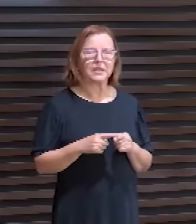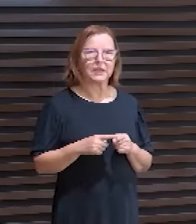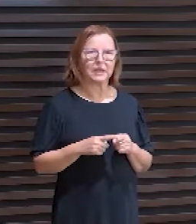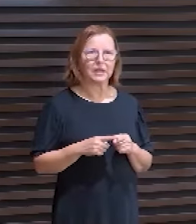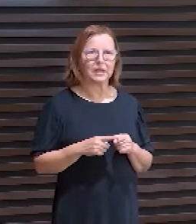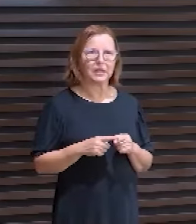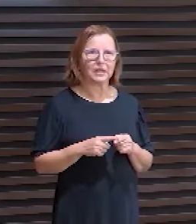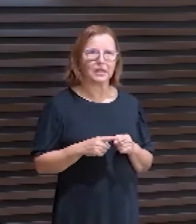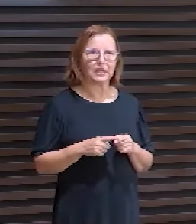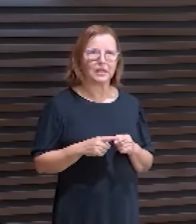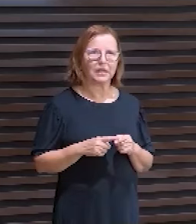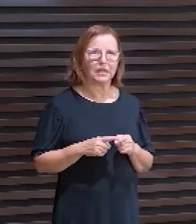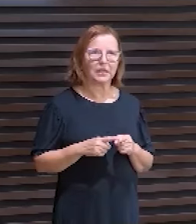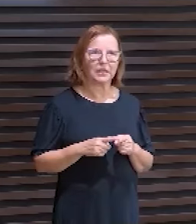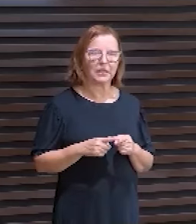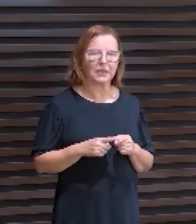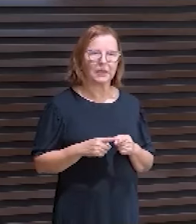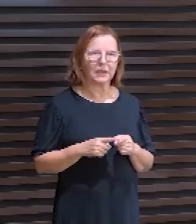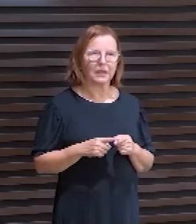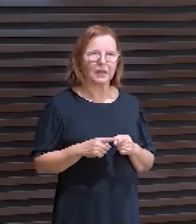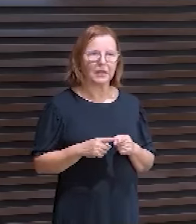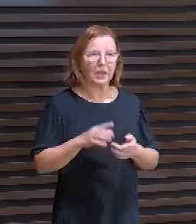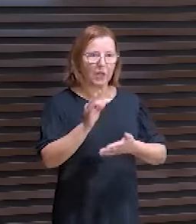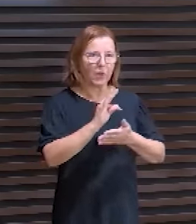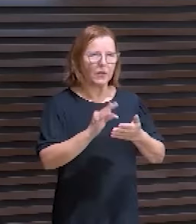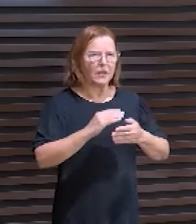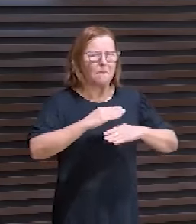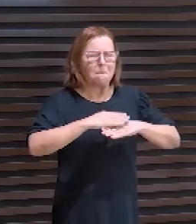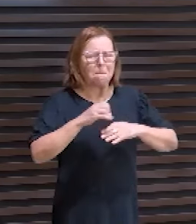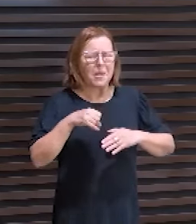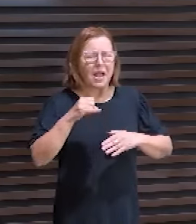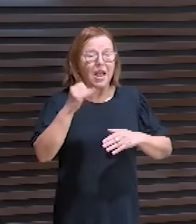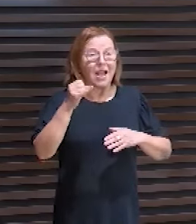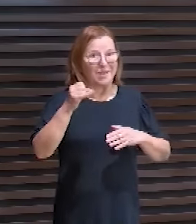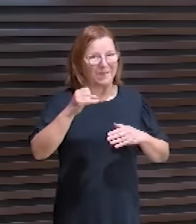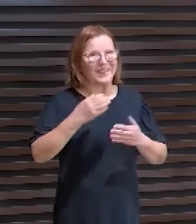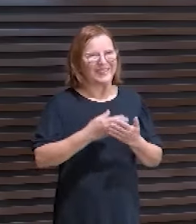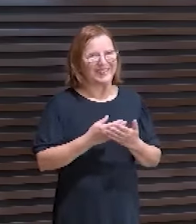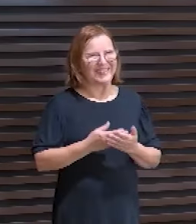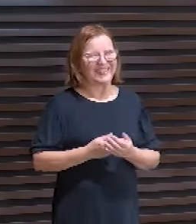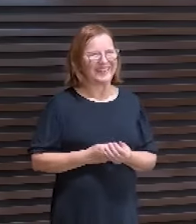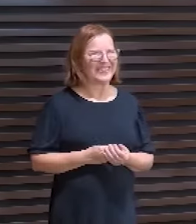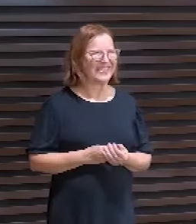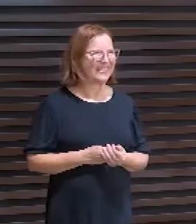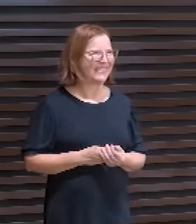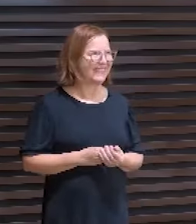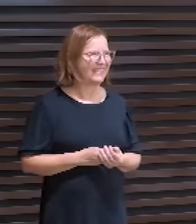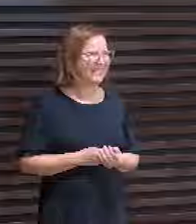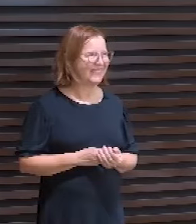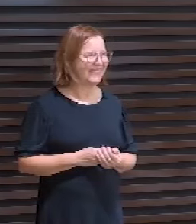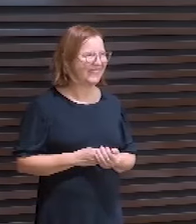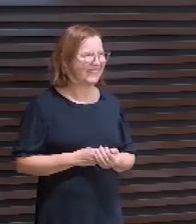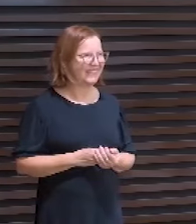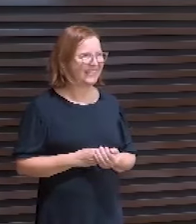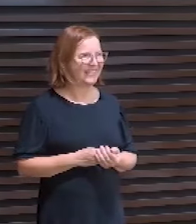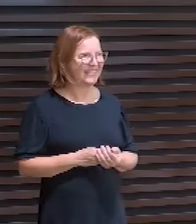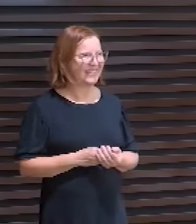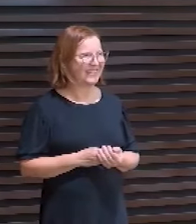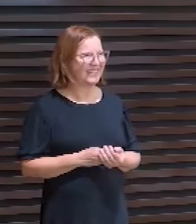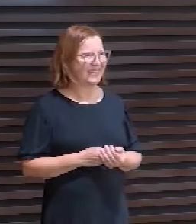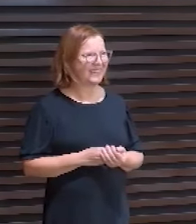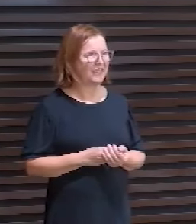mais importante do estudo é ou não é coisa